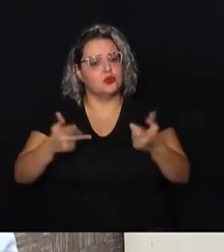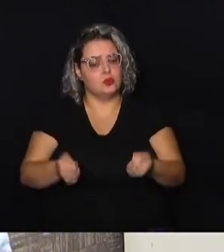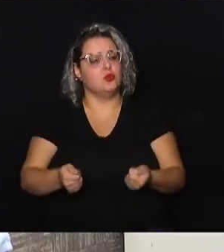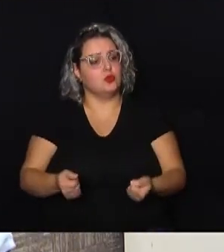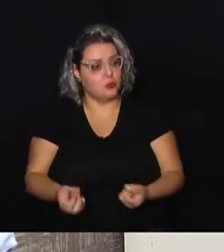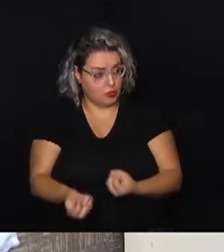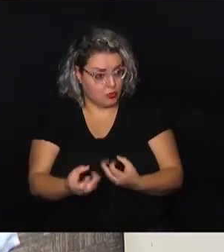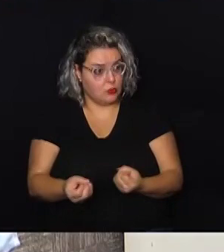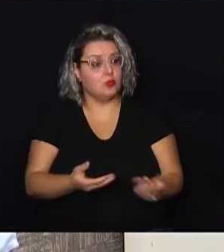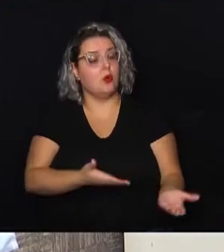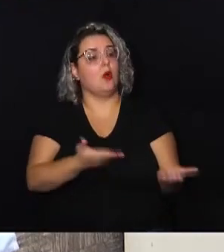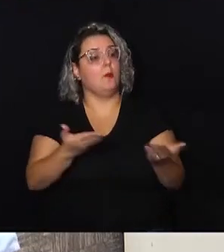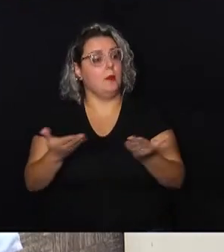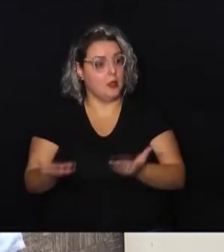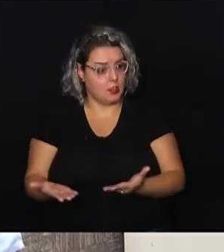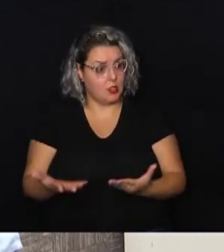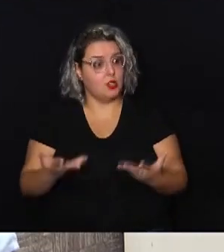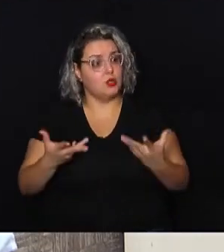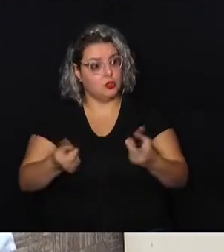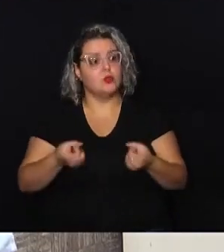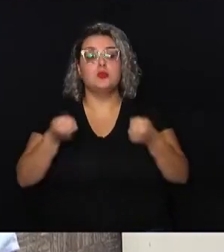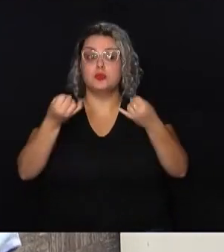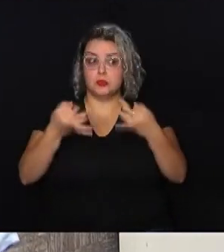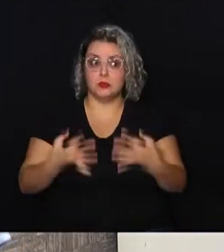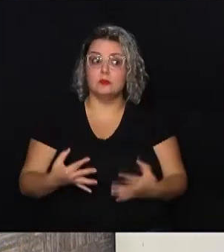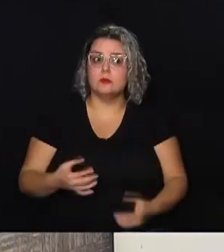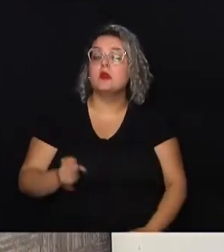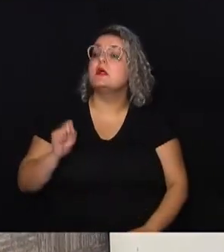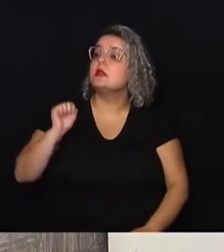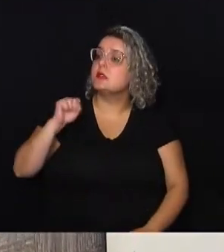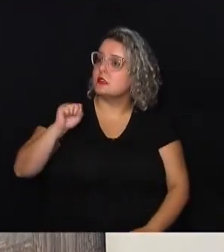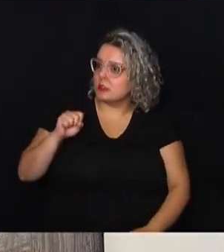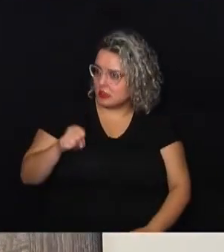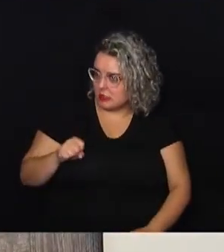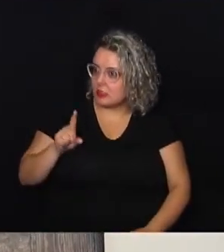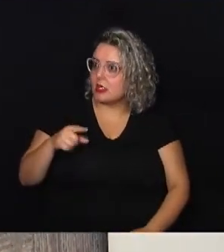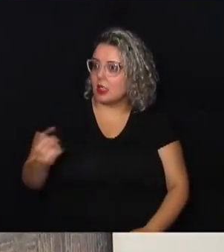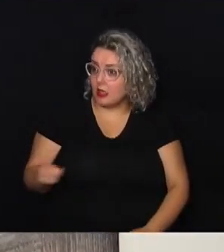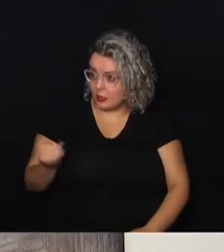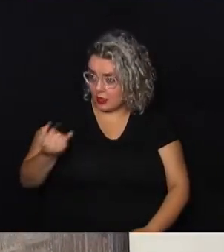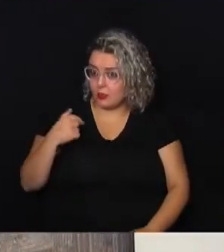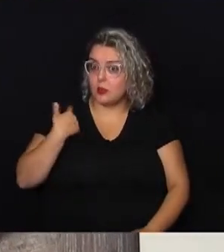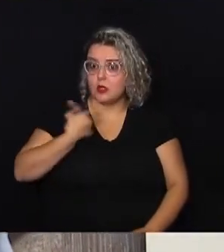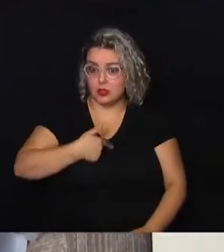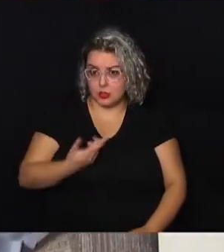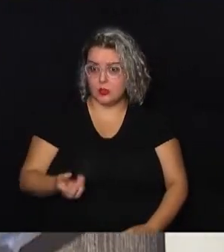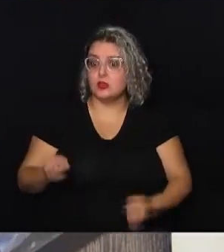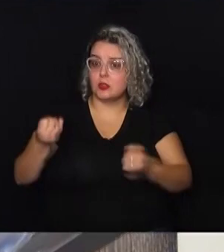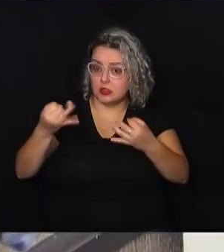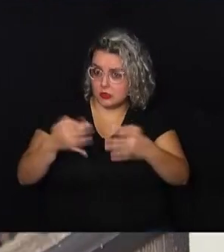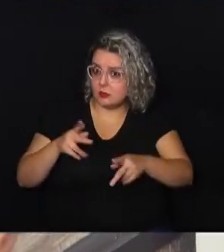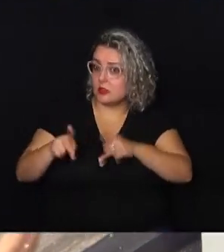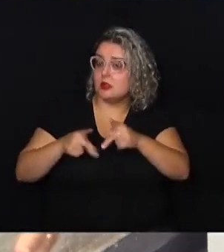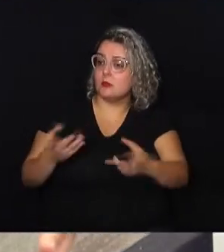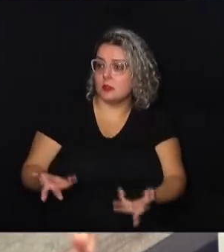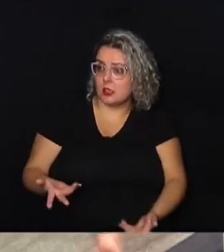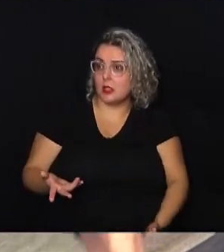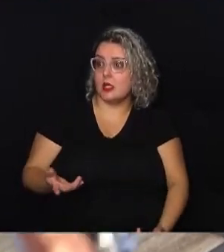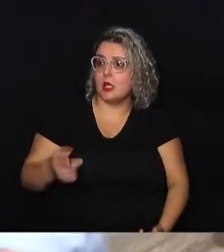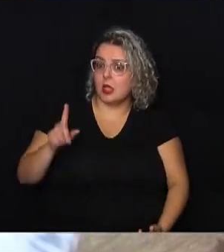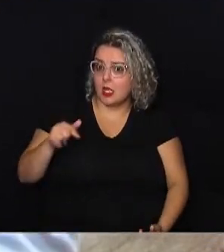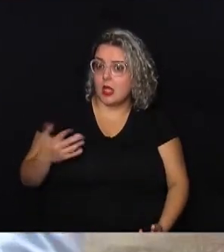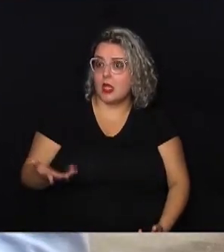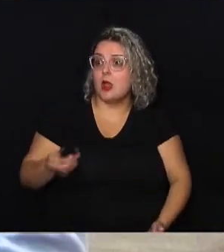foram apresentados e todos bem esclarecedores, né? E isso é importante a gente passar isso para a população, né? Isso ele é